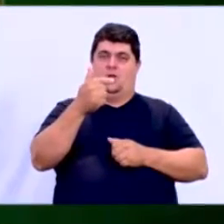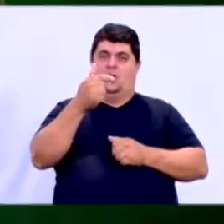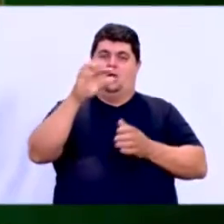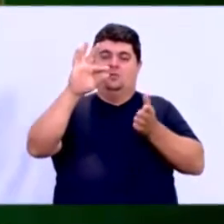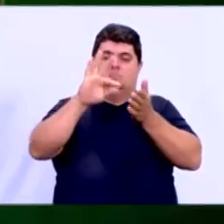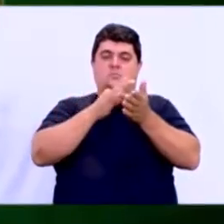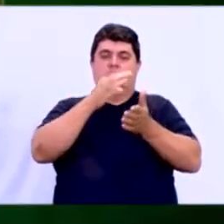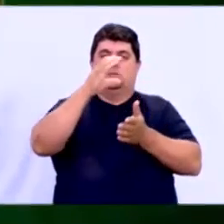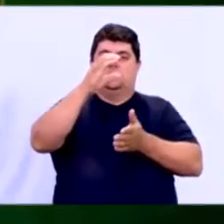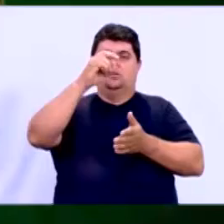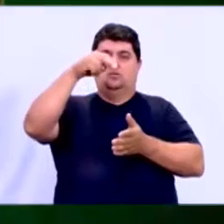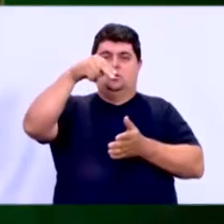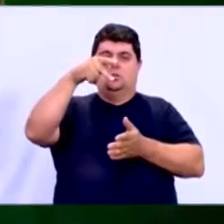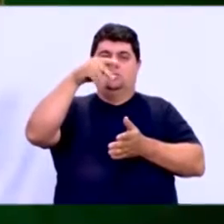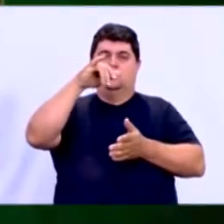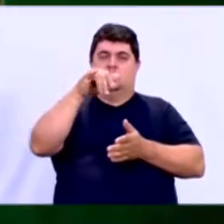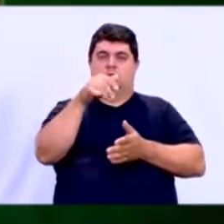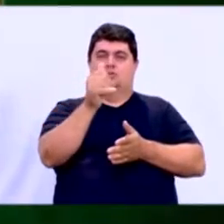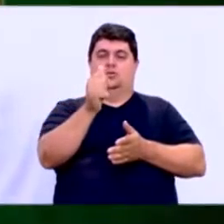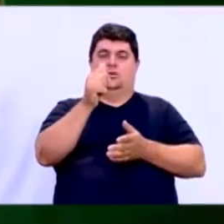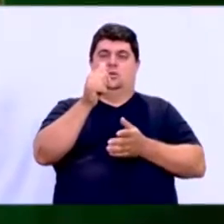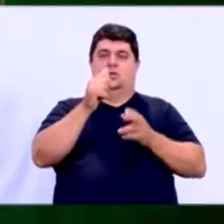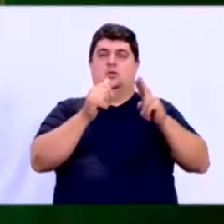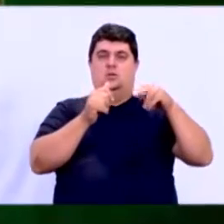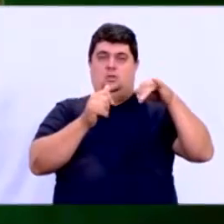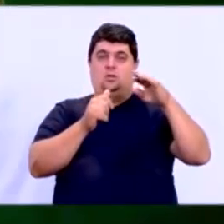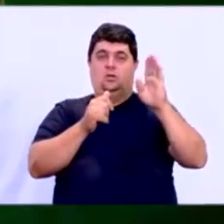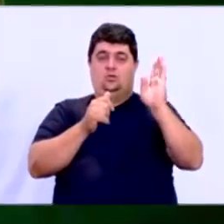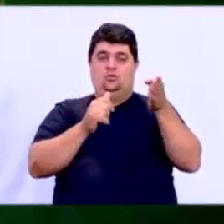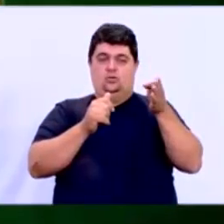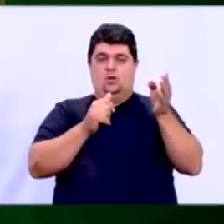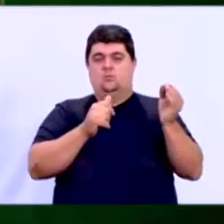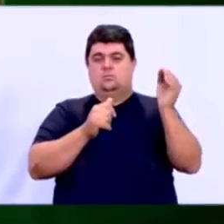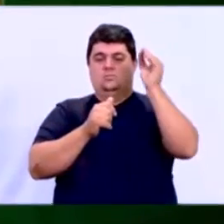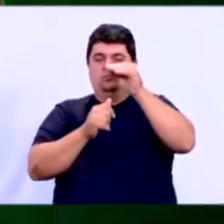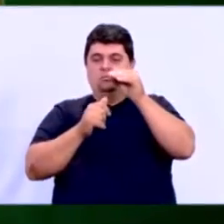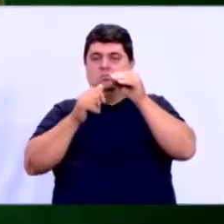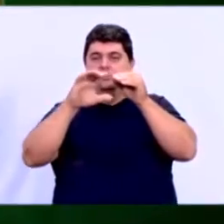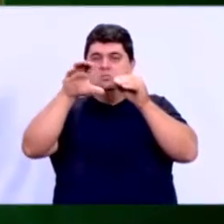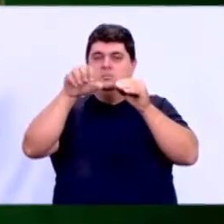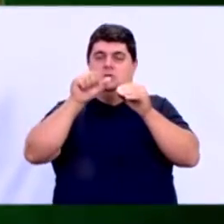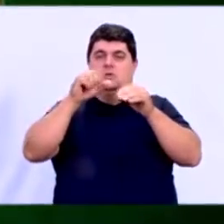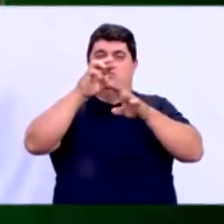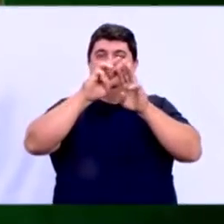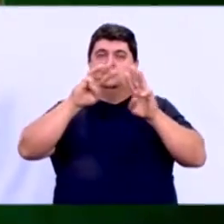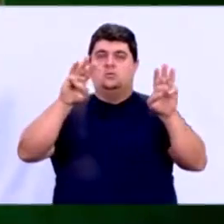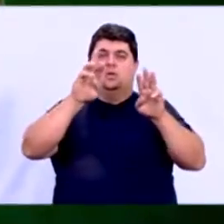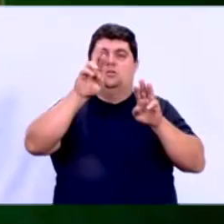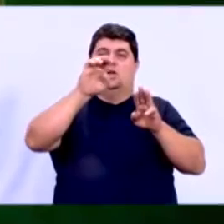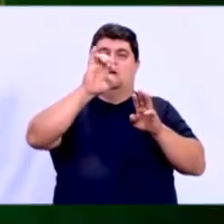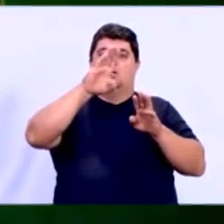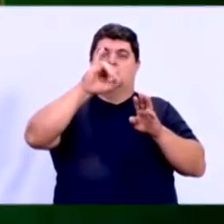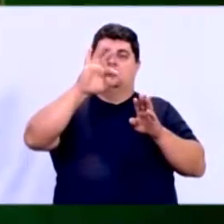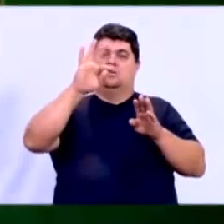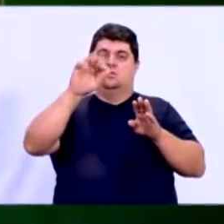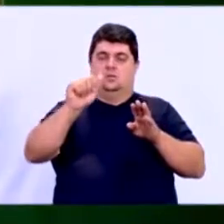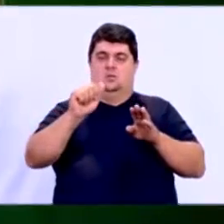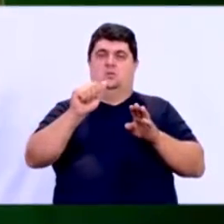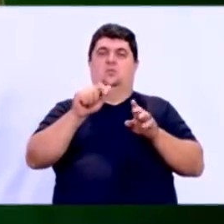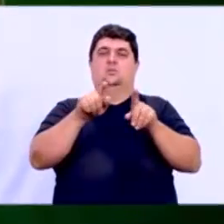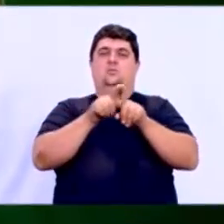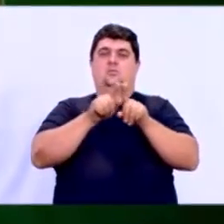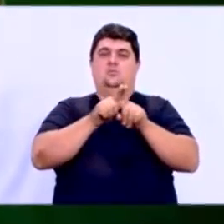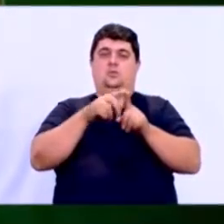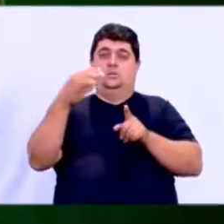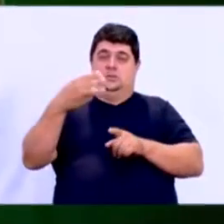do CNPJ. Com o NIRE em mãos, você irá inscrever sua empresa no site da Receita Federal. O terceiro passo é o